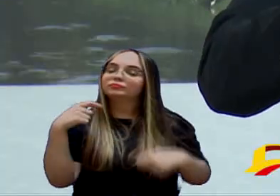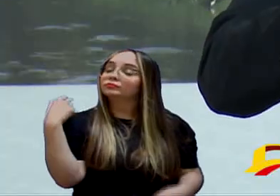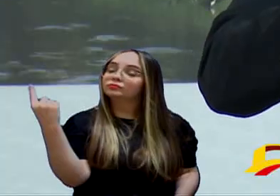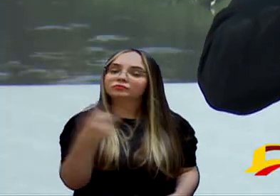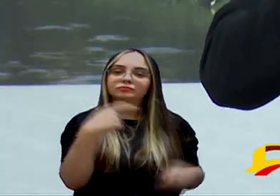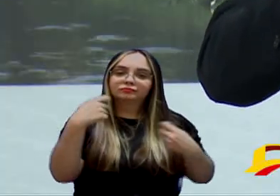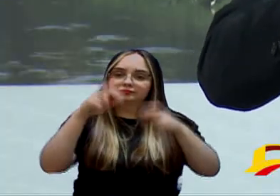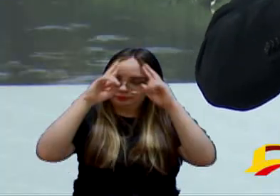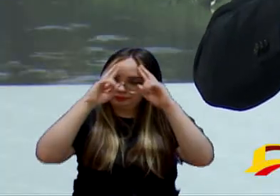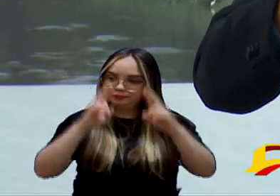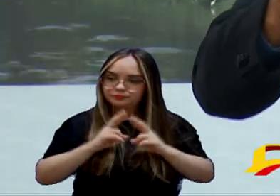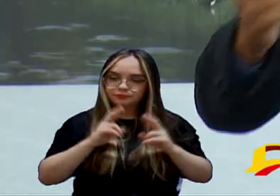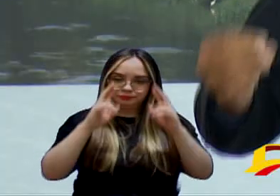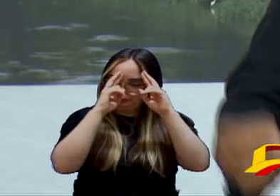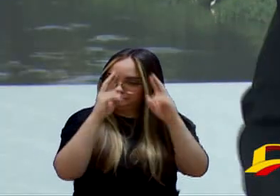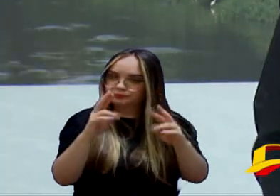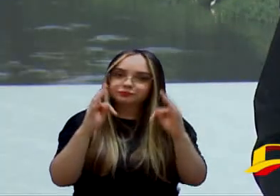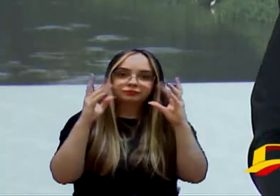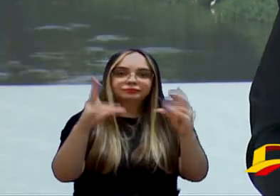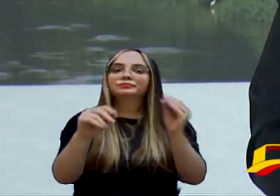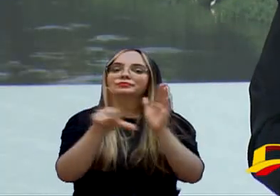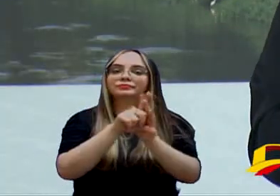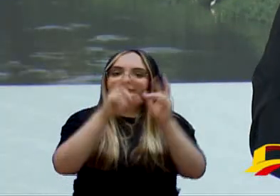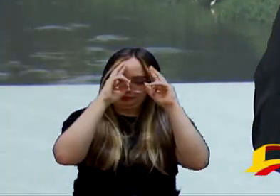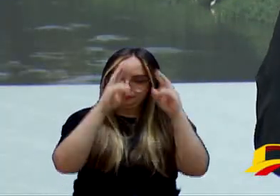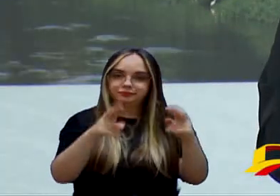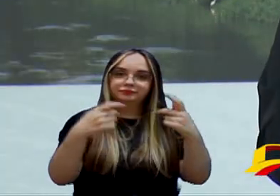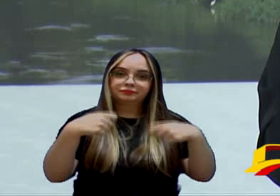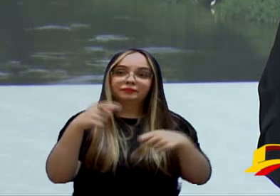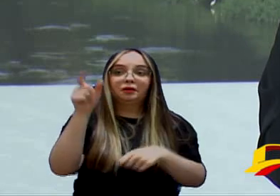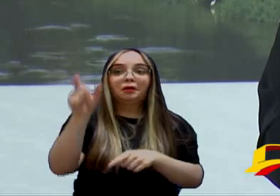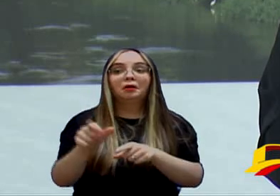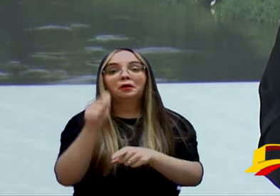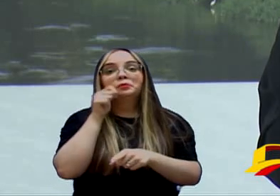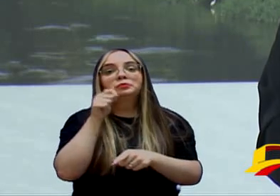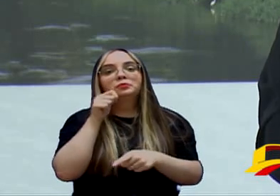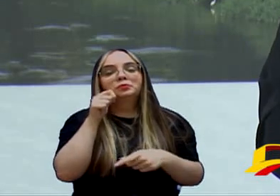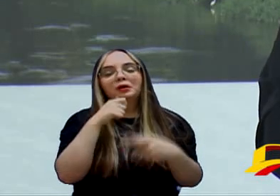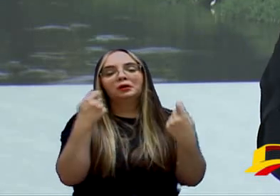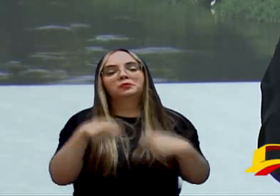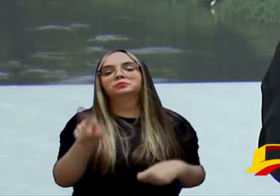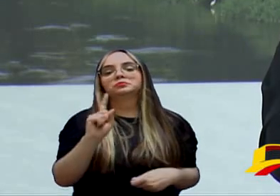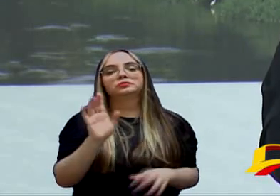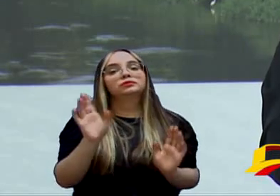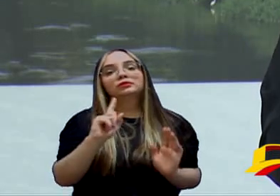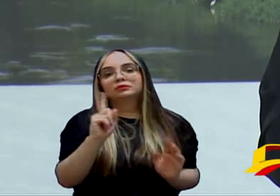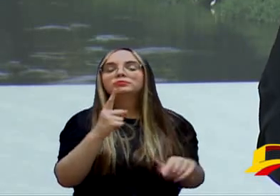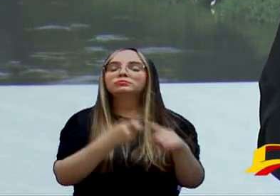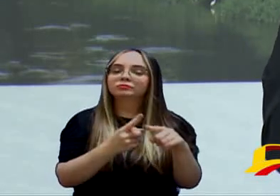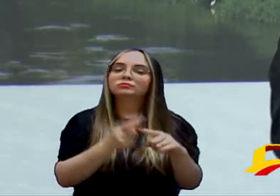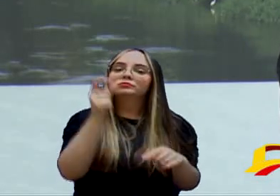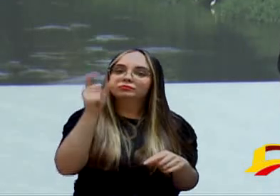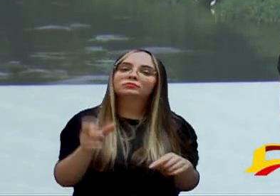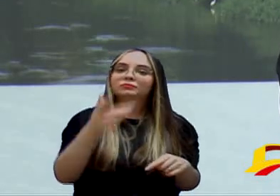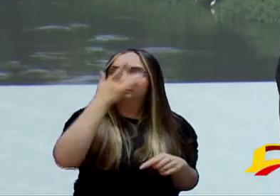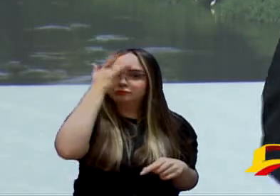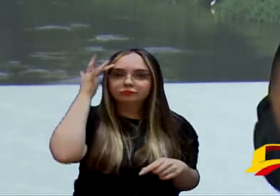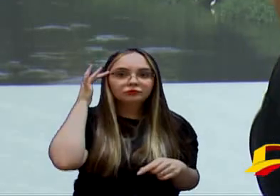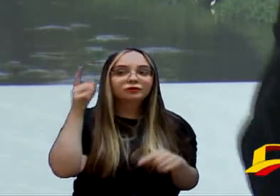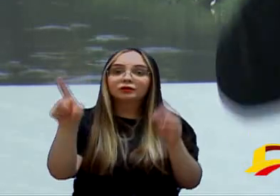respeitar Todos devem respeitar as leis e não é porque a mulher Vereador Caio é porque é uma pessoa que